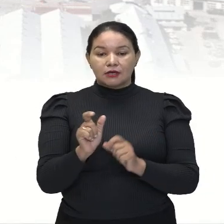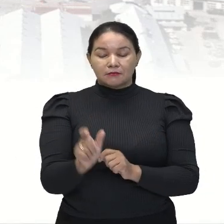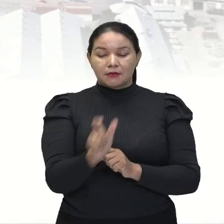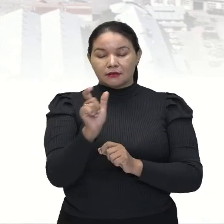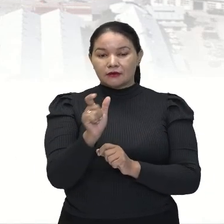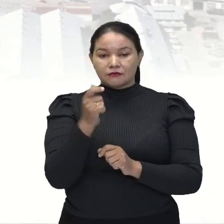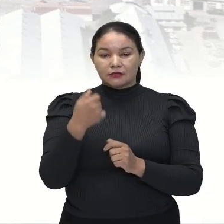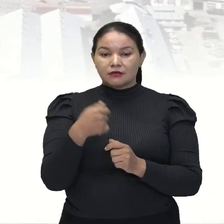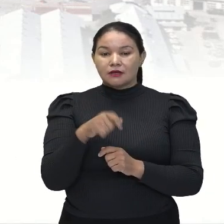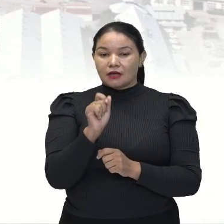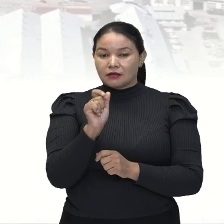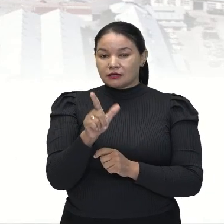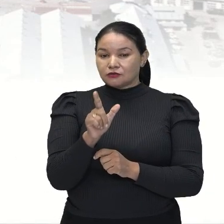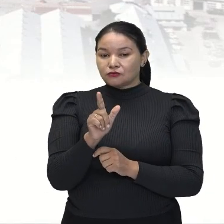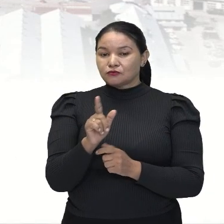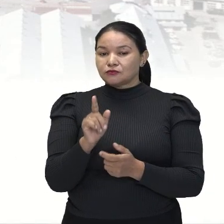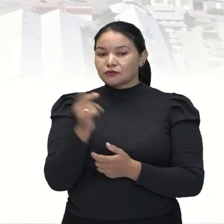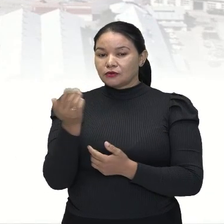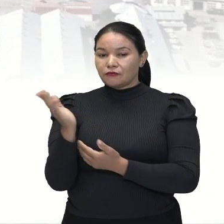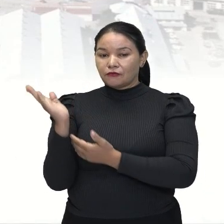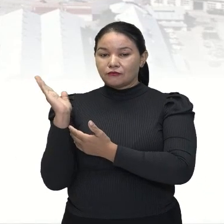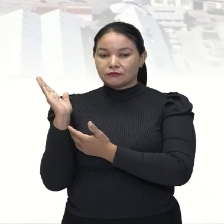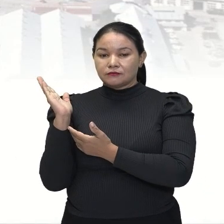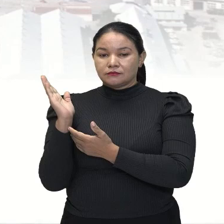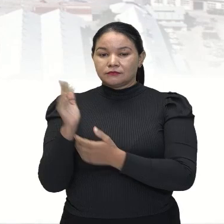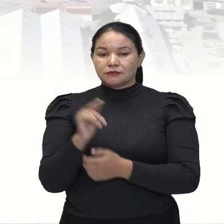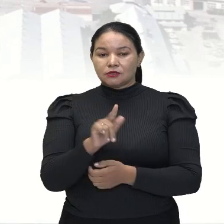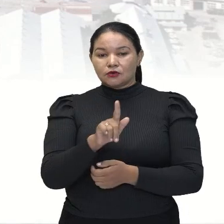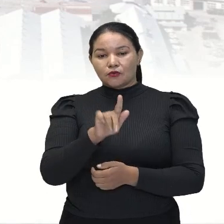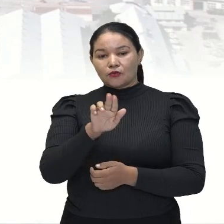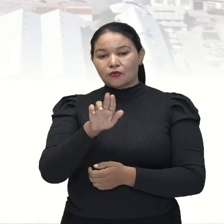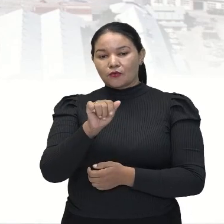sílaba tônica aparece bem aqui olha tá